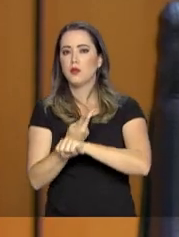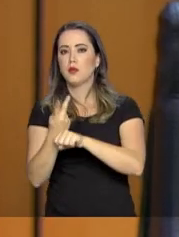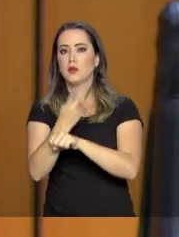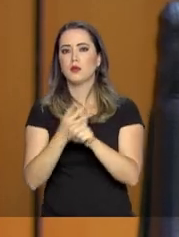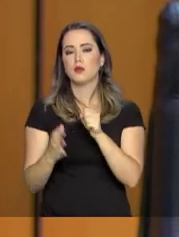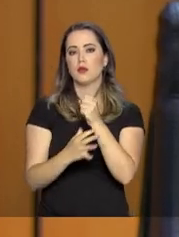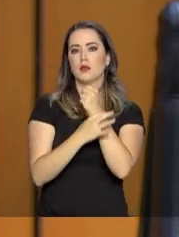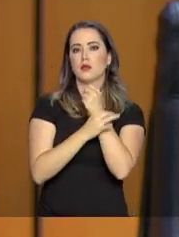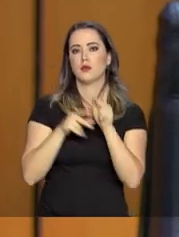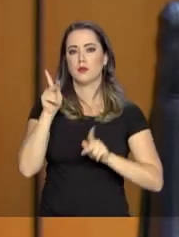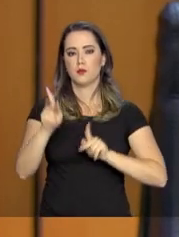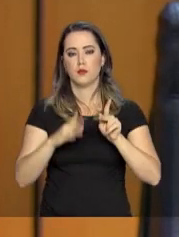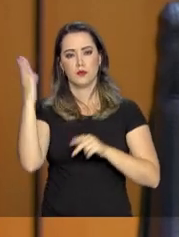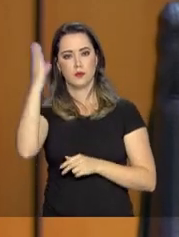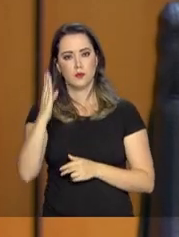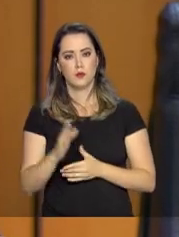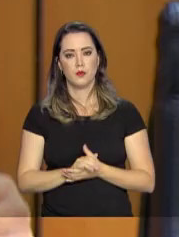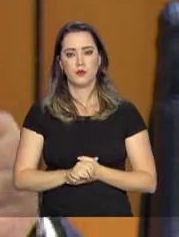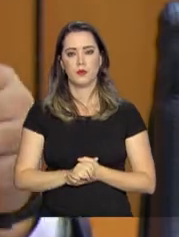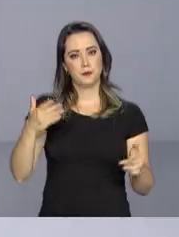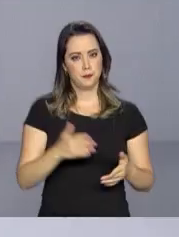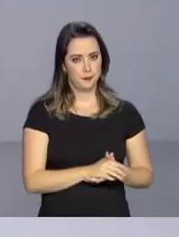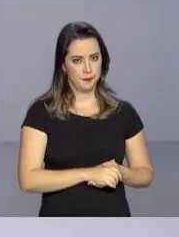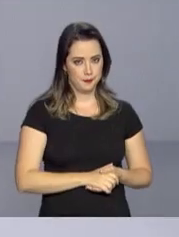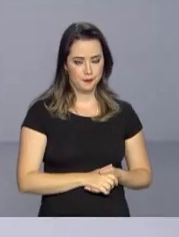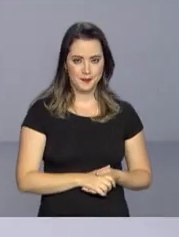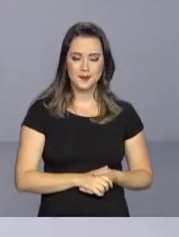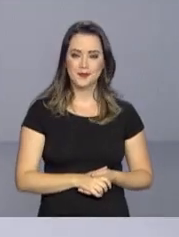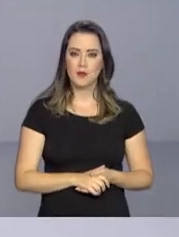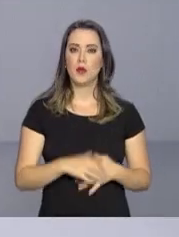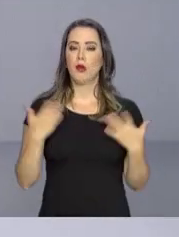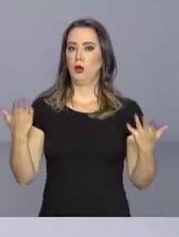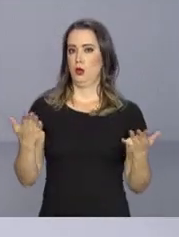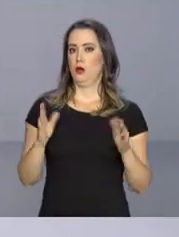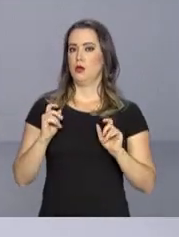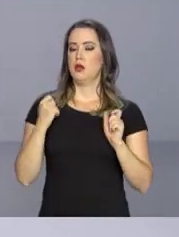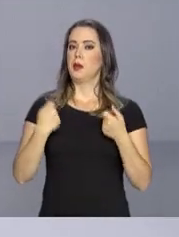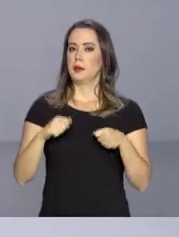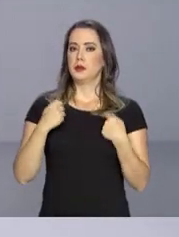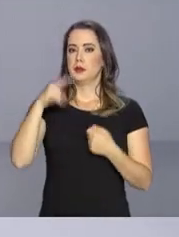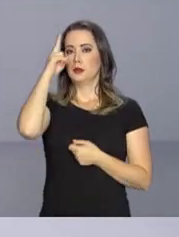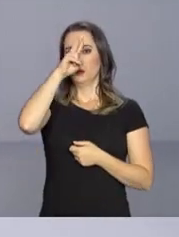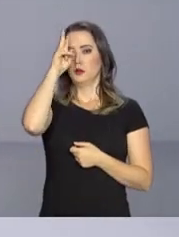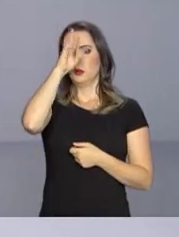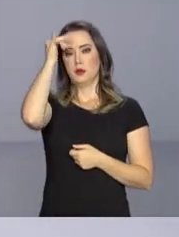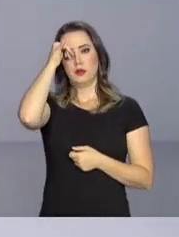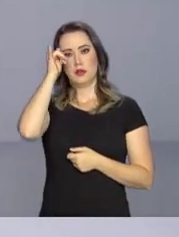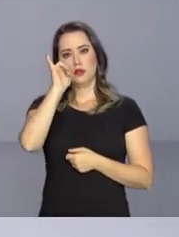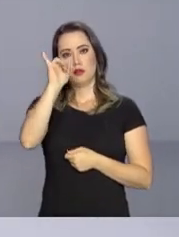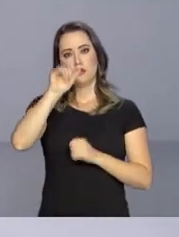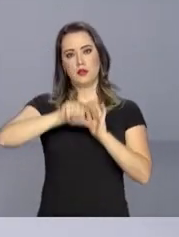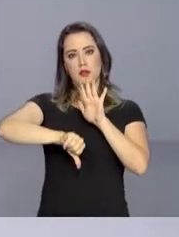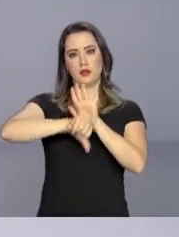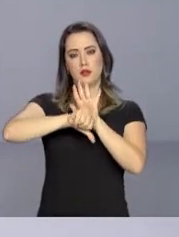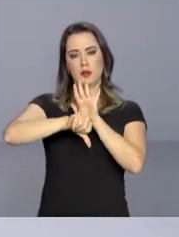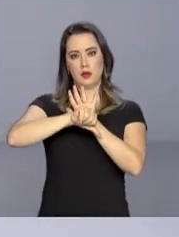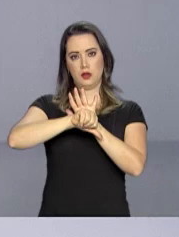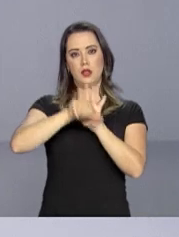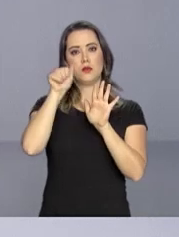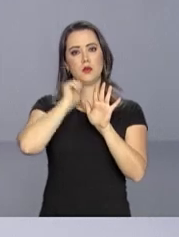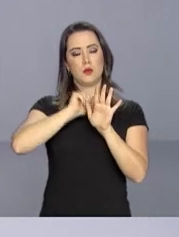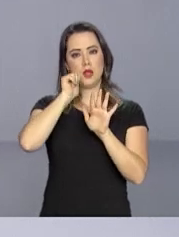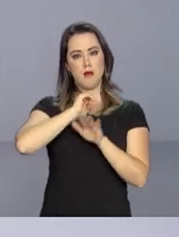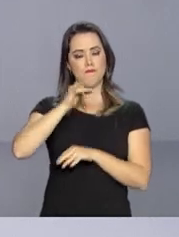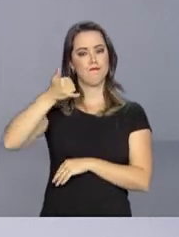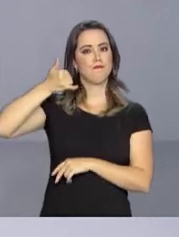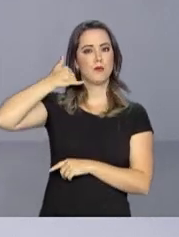a segurança dos brasileiros e brasileiras. Vale lembrar que uma ferramenta de combate aos crimes contra a mulher é